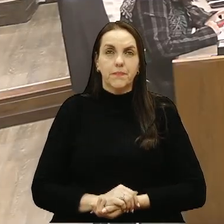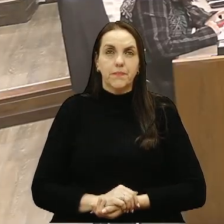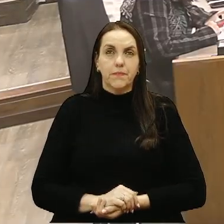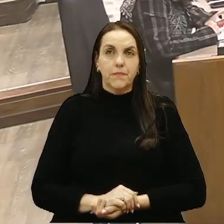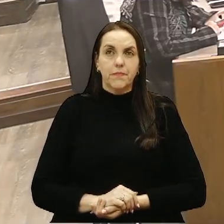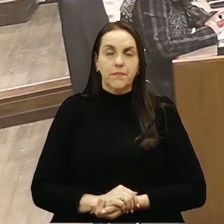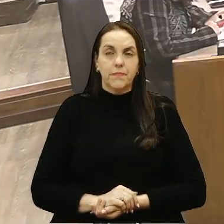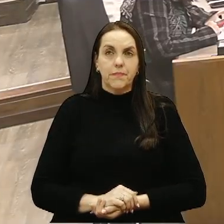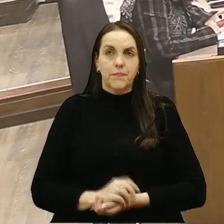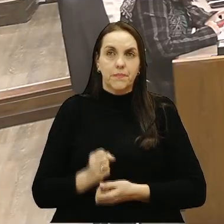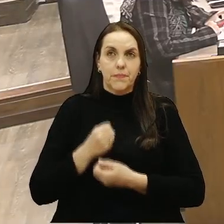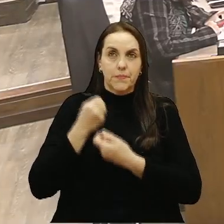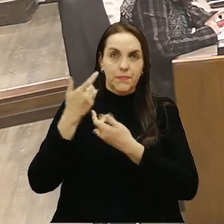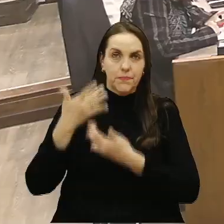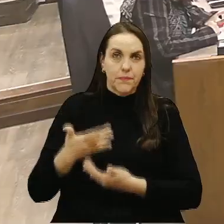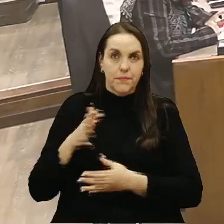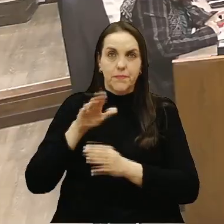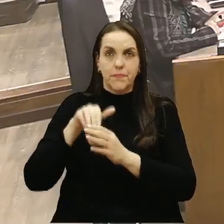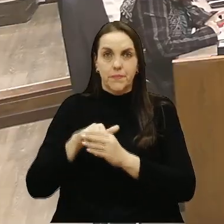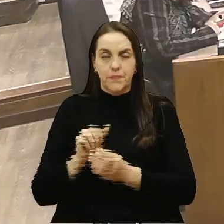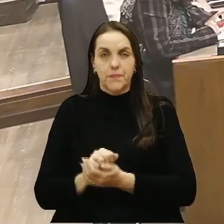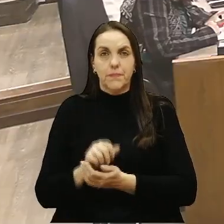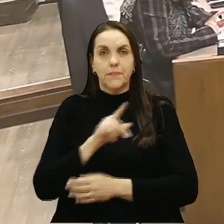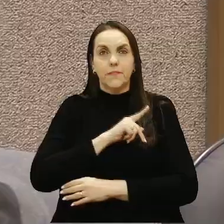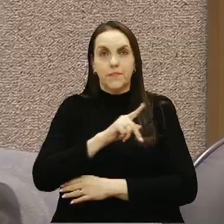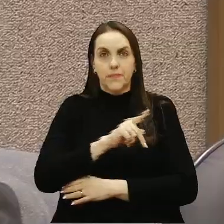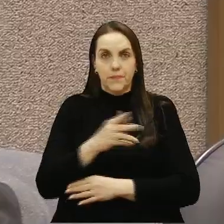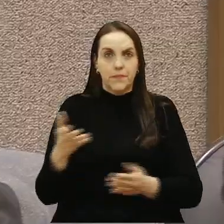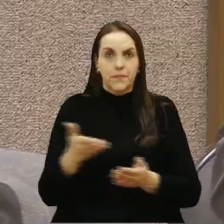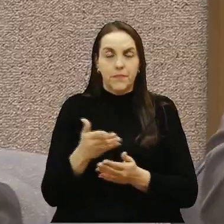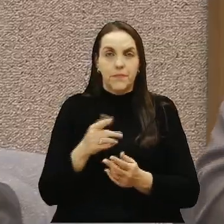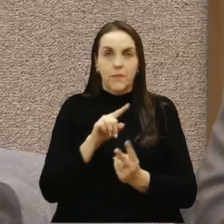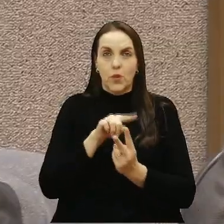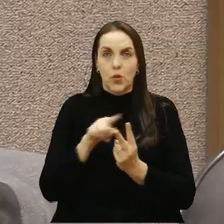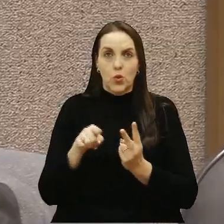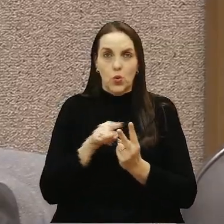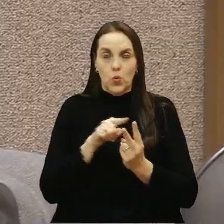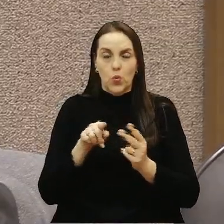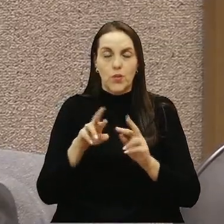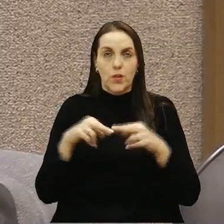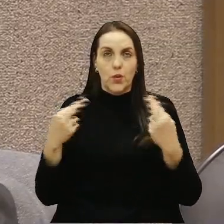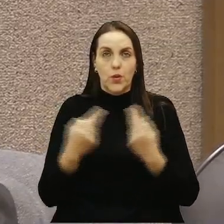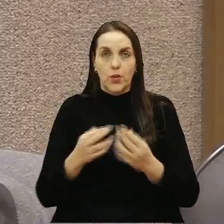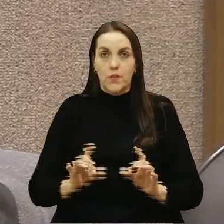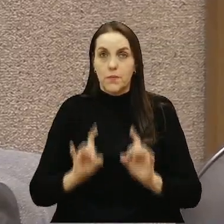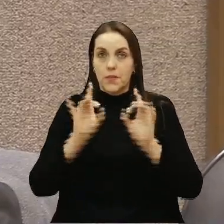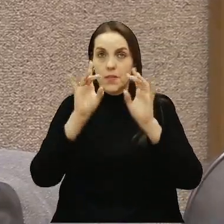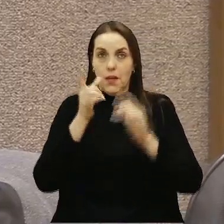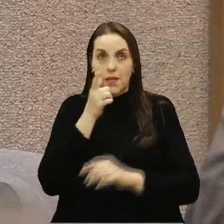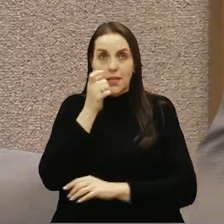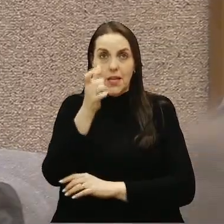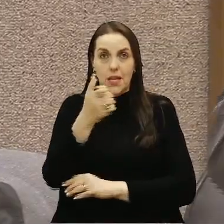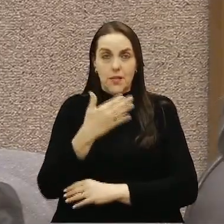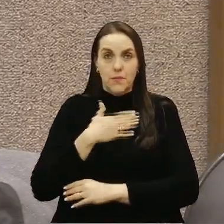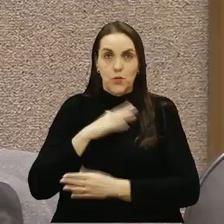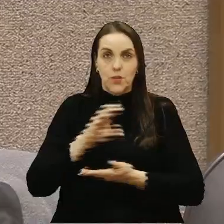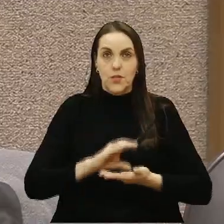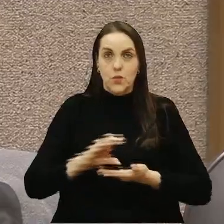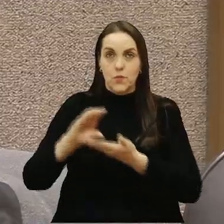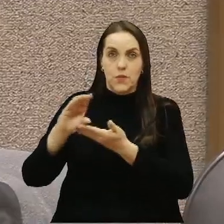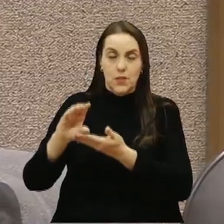Para declarar voto. Senhor presidente, hoje nós temos duas extraordinárias que me interessam muito, que é o subsídio